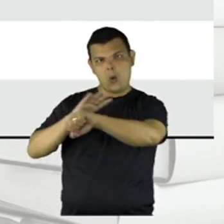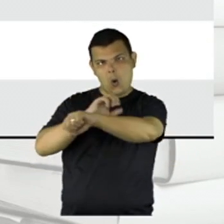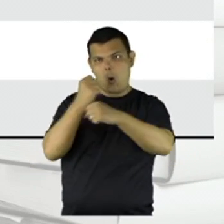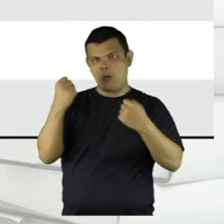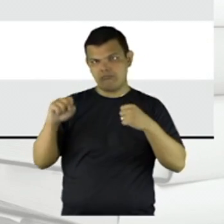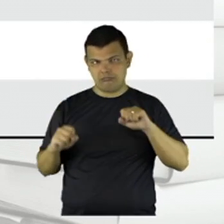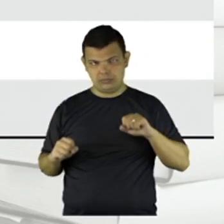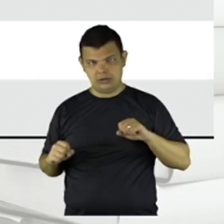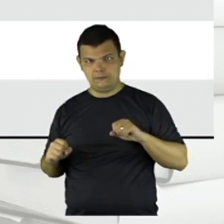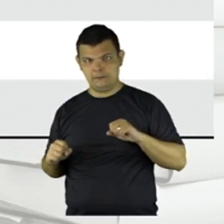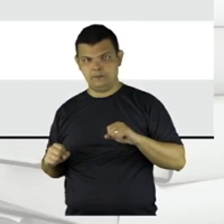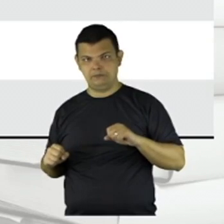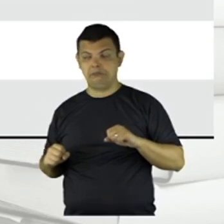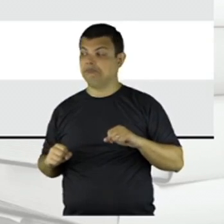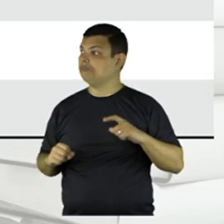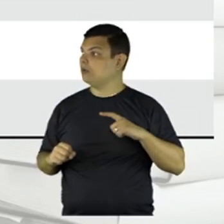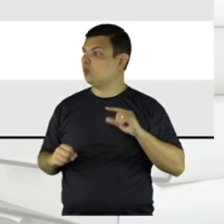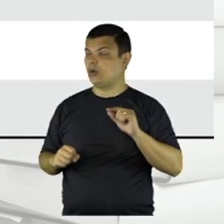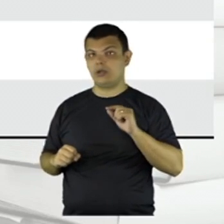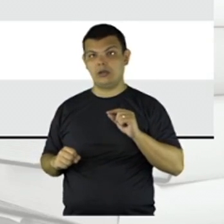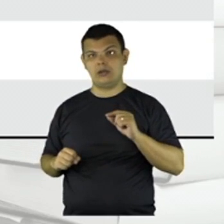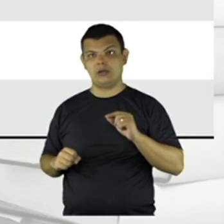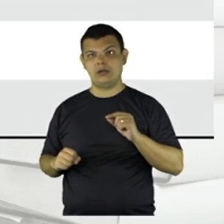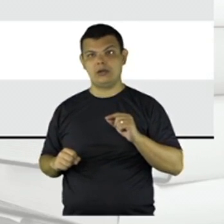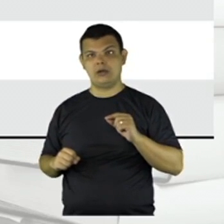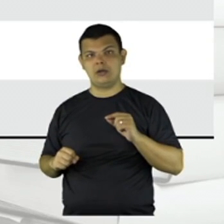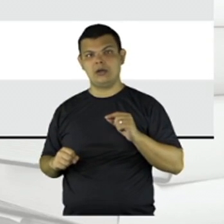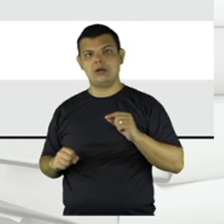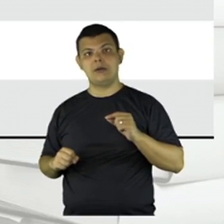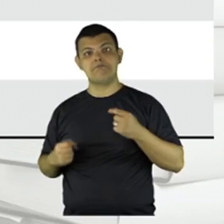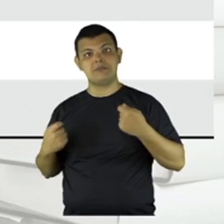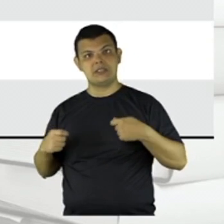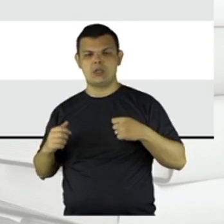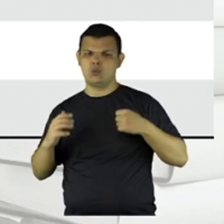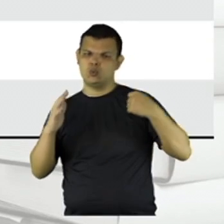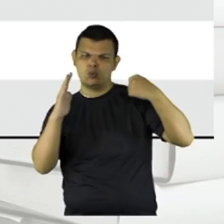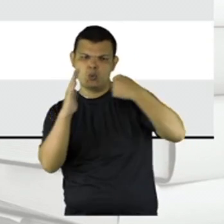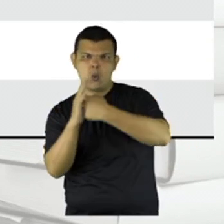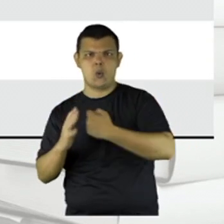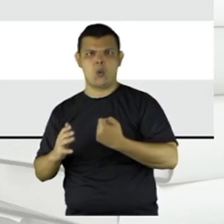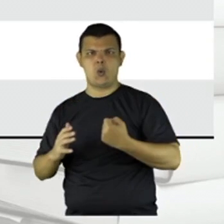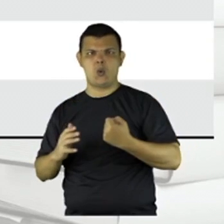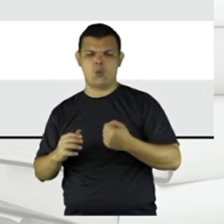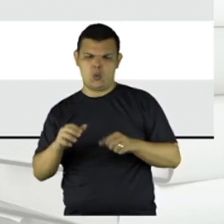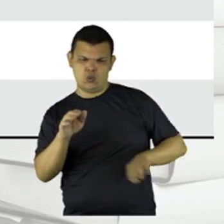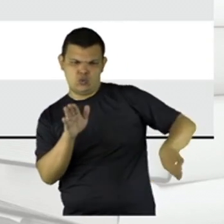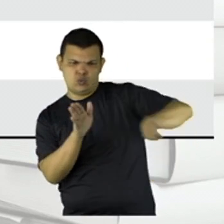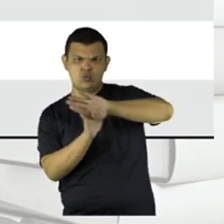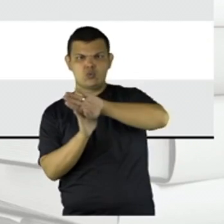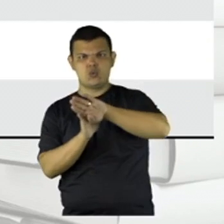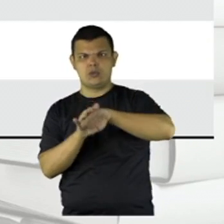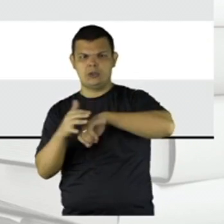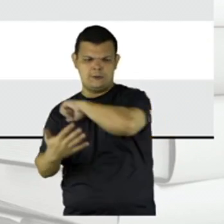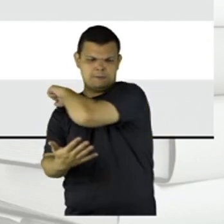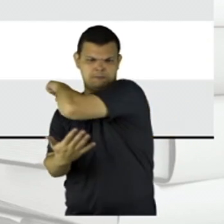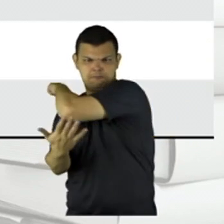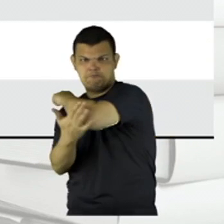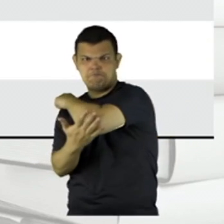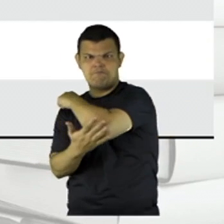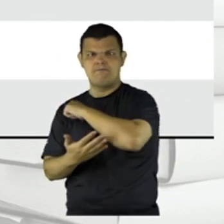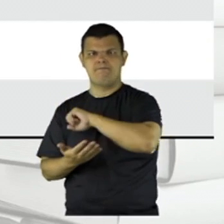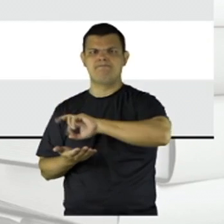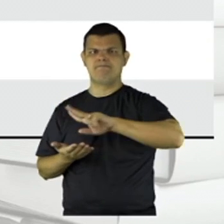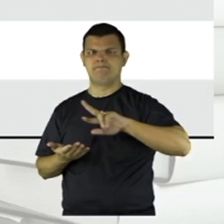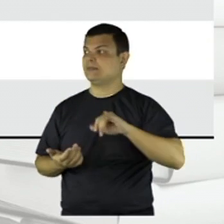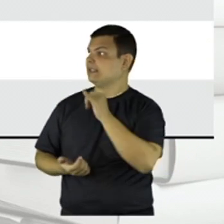golpes são aquelas em que são aplicados socos, chutes, cotoveladas. E aí a gente